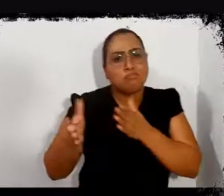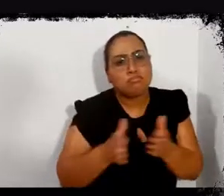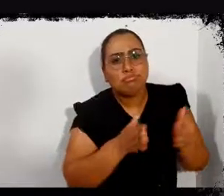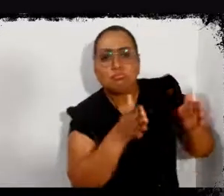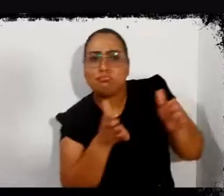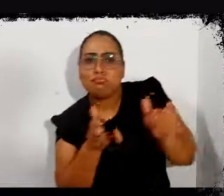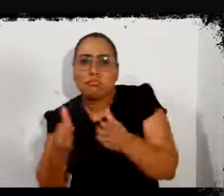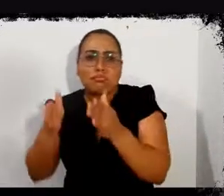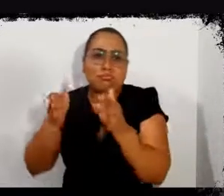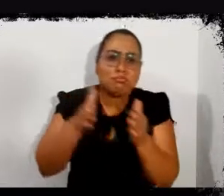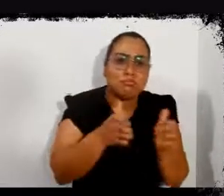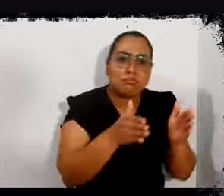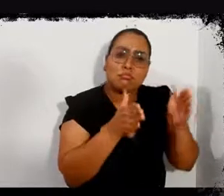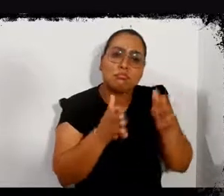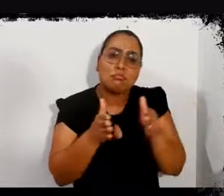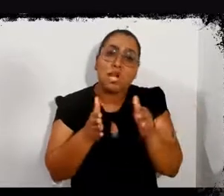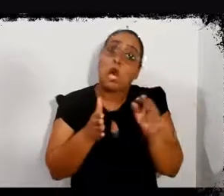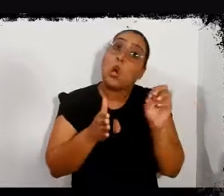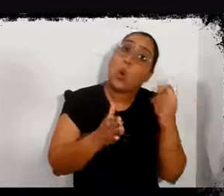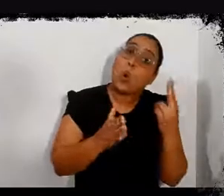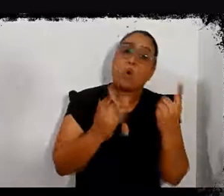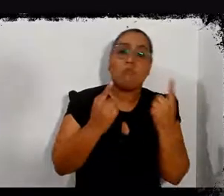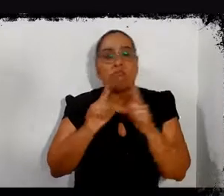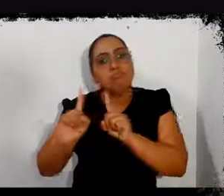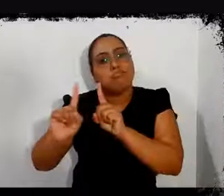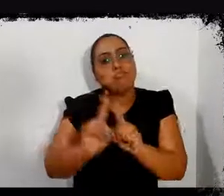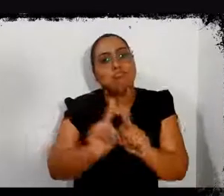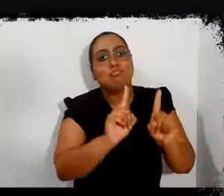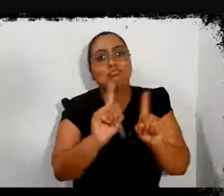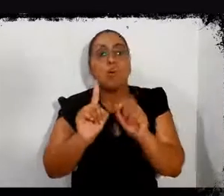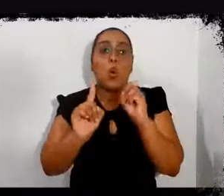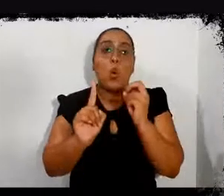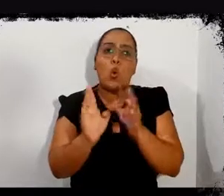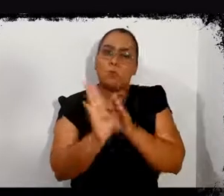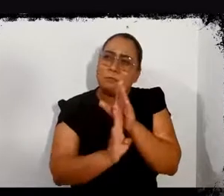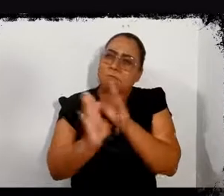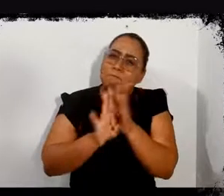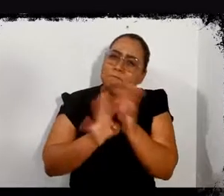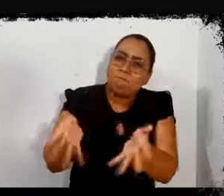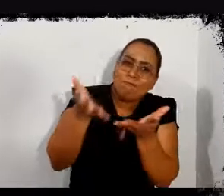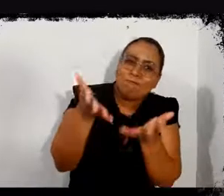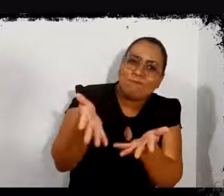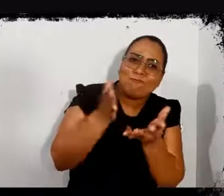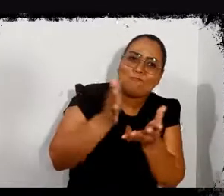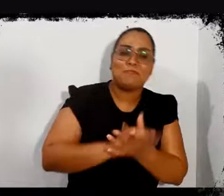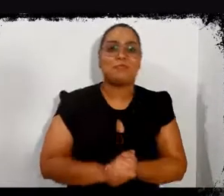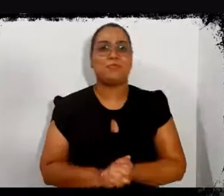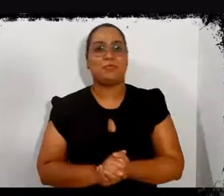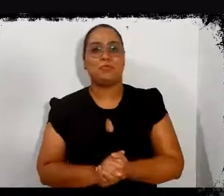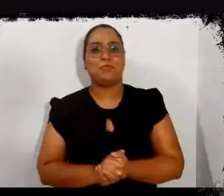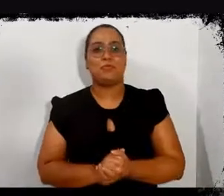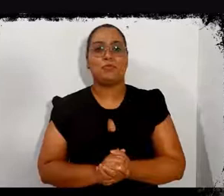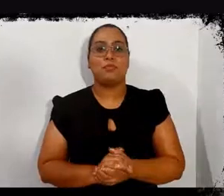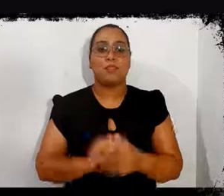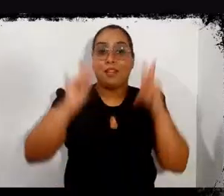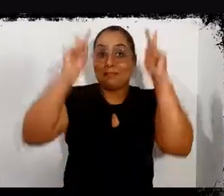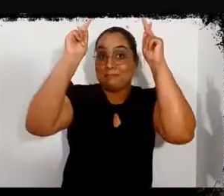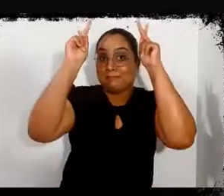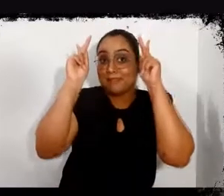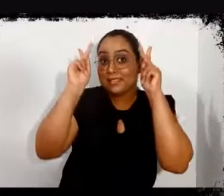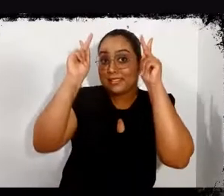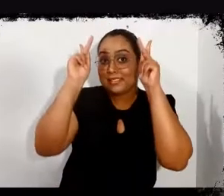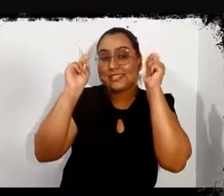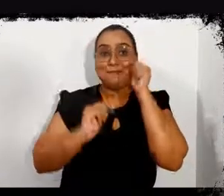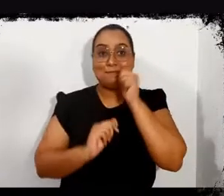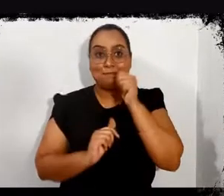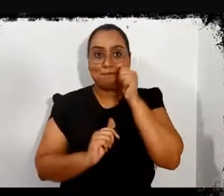pai, que não precisa obrigatoriamente ser um rei. É o pai da princesa. Quinto, é